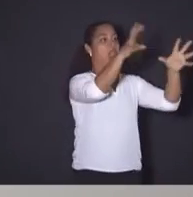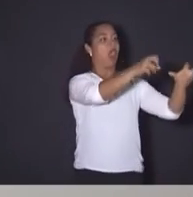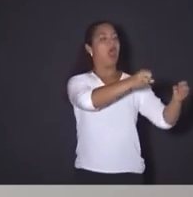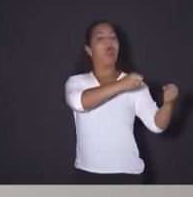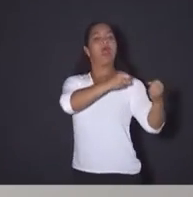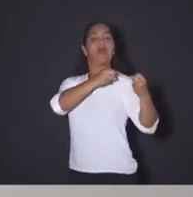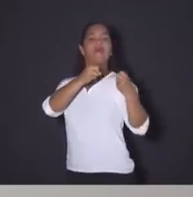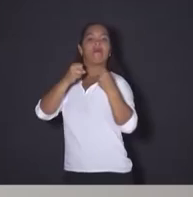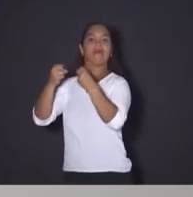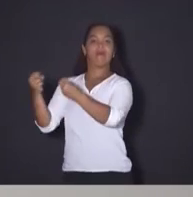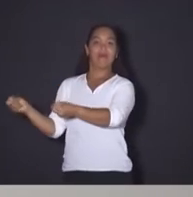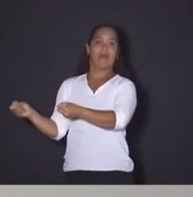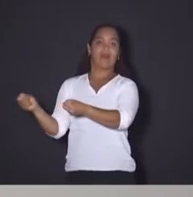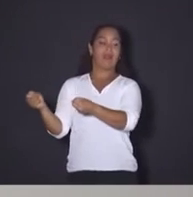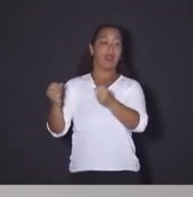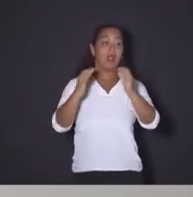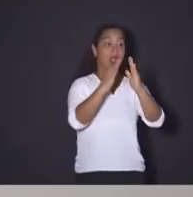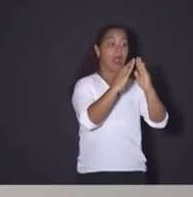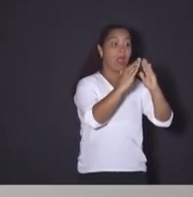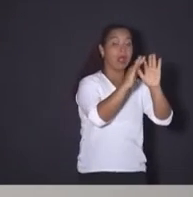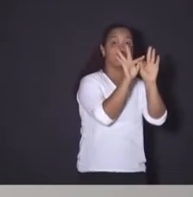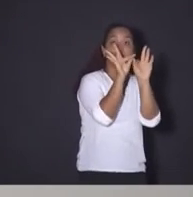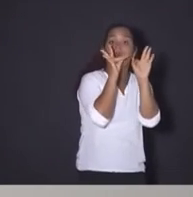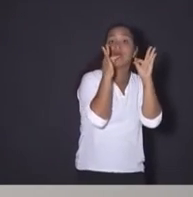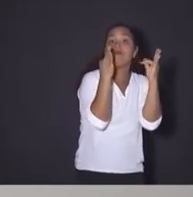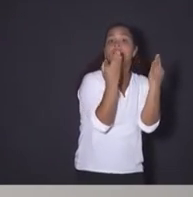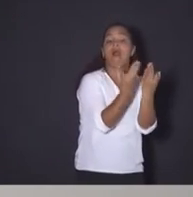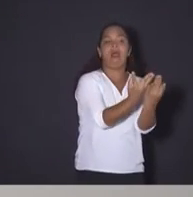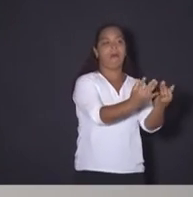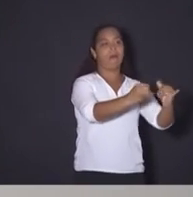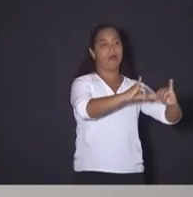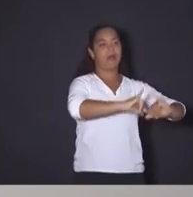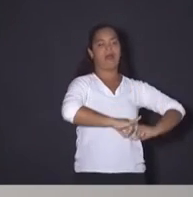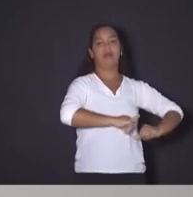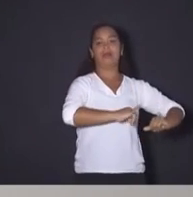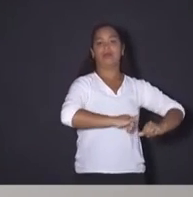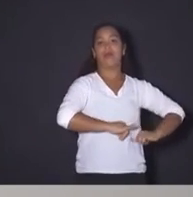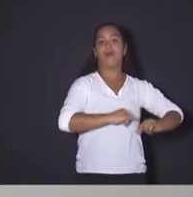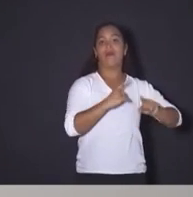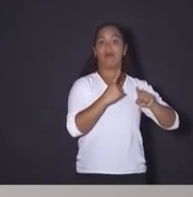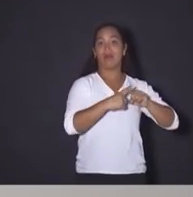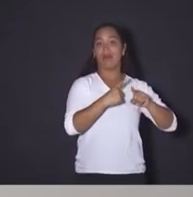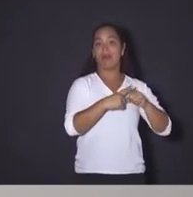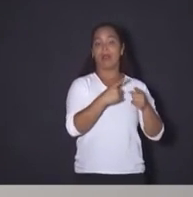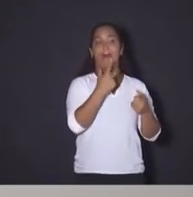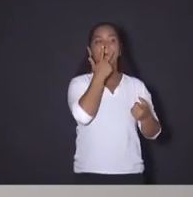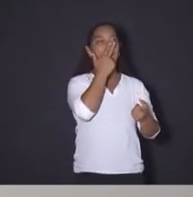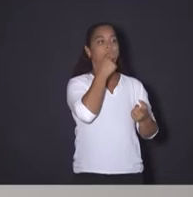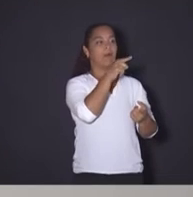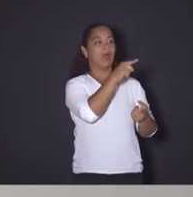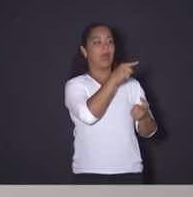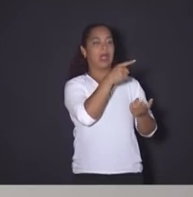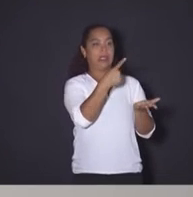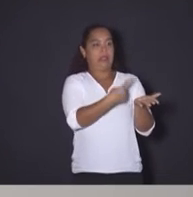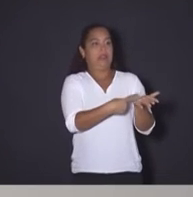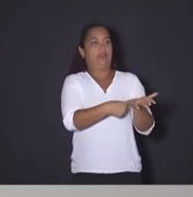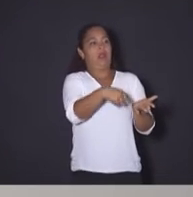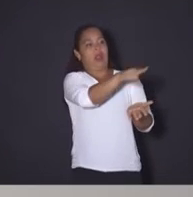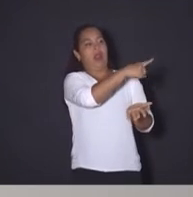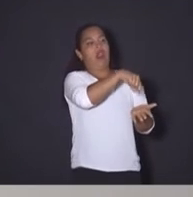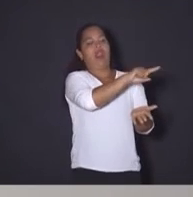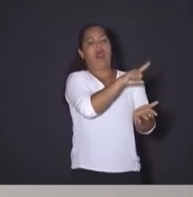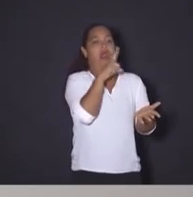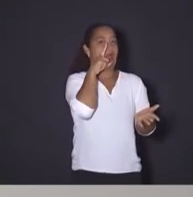como se aquela mulher aquela família inteira estivesse dentro de uma rede altamente perigosa